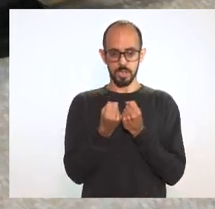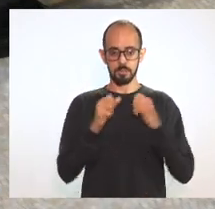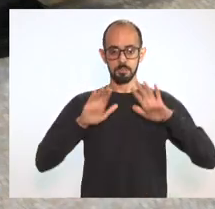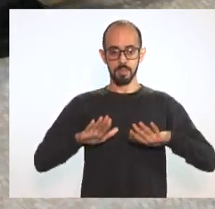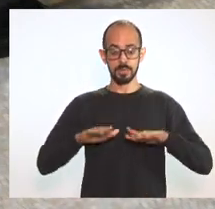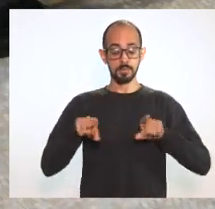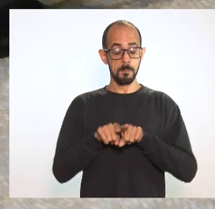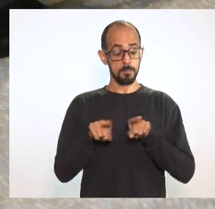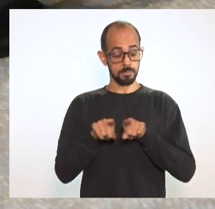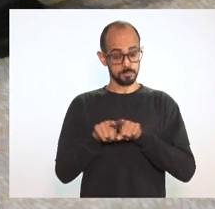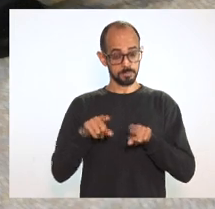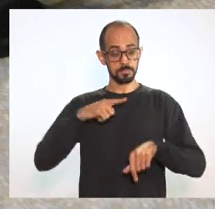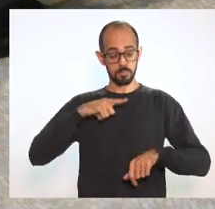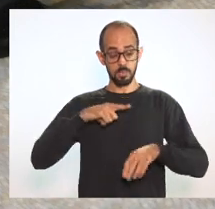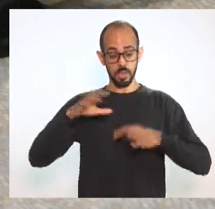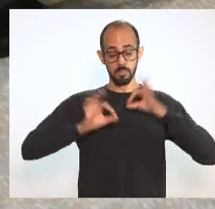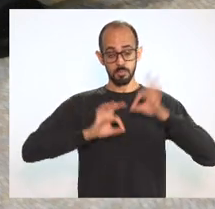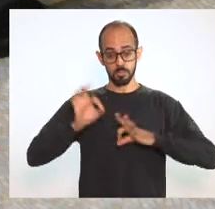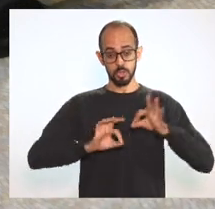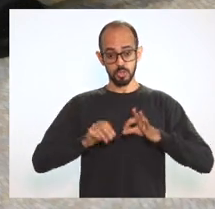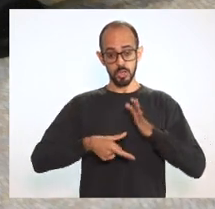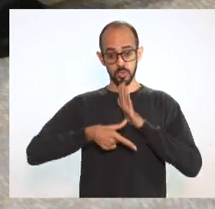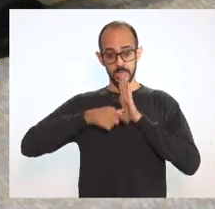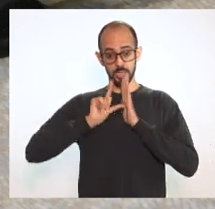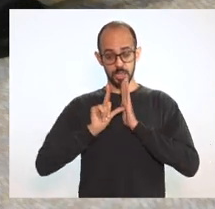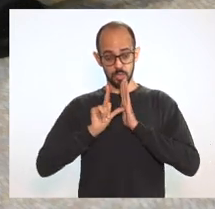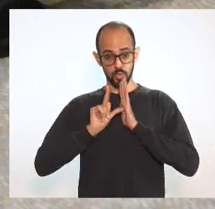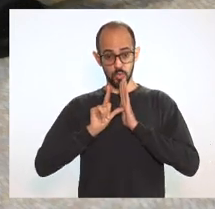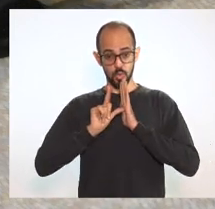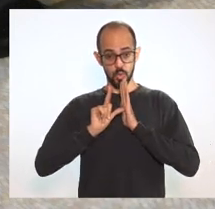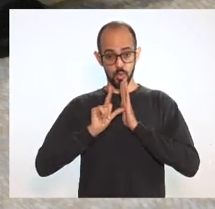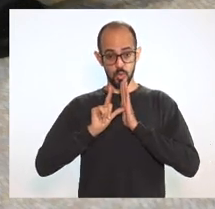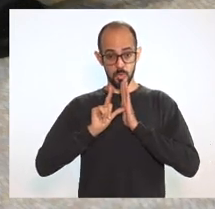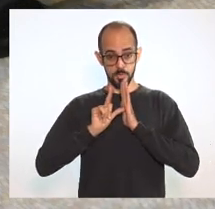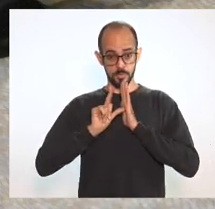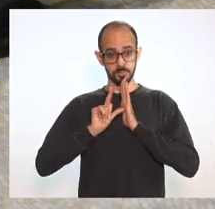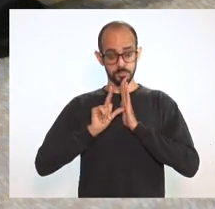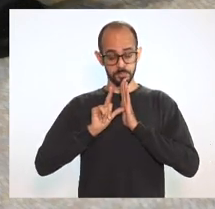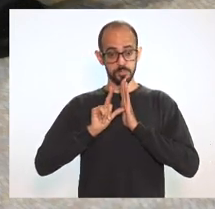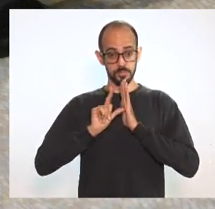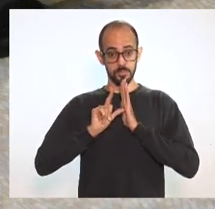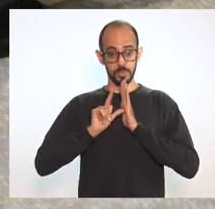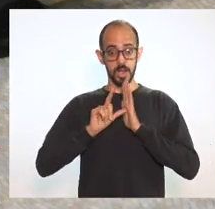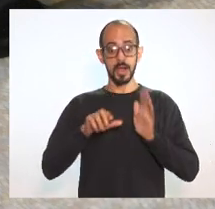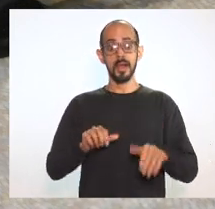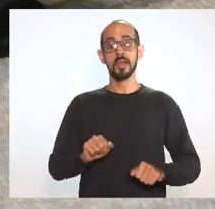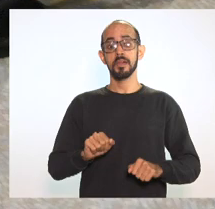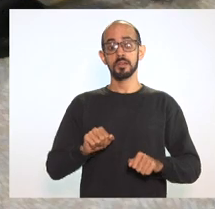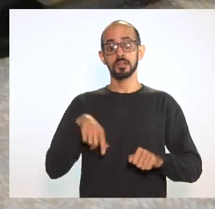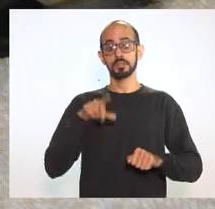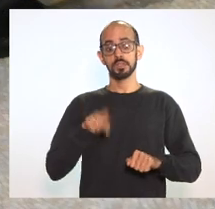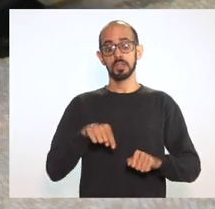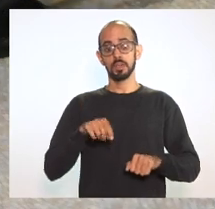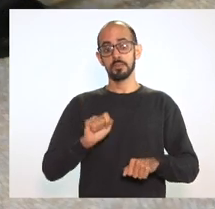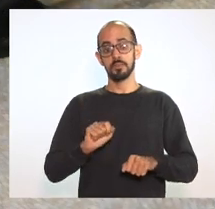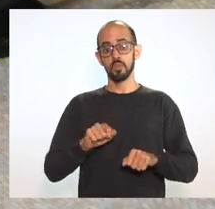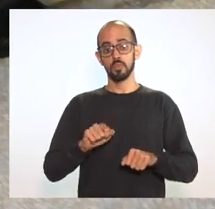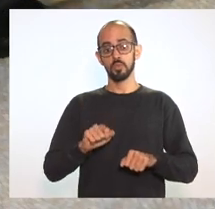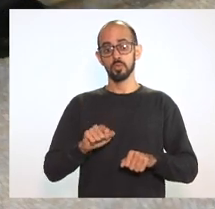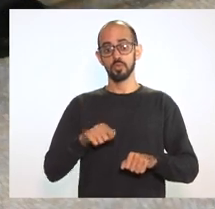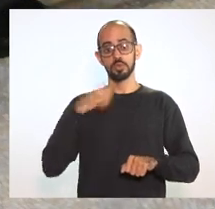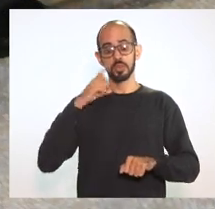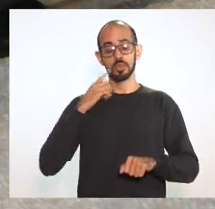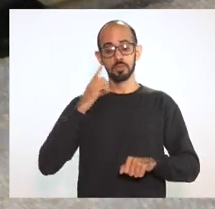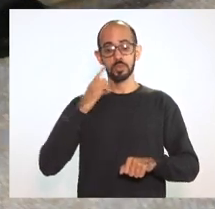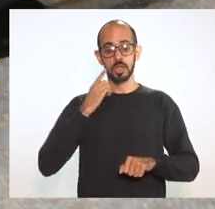tem um projeto anterior a esse tramitando na casa. É cara esse tema para o deputado Anderson Moraes, que, inclusive, há